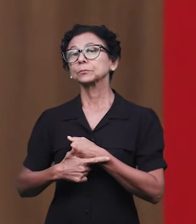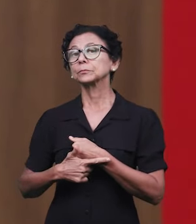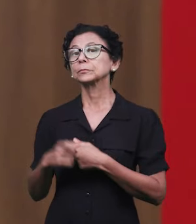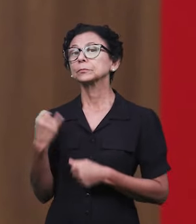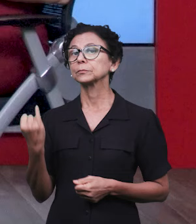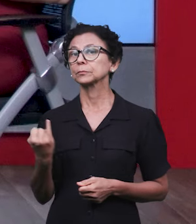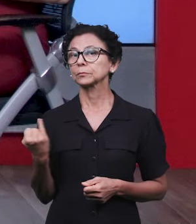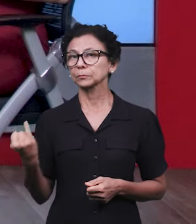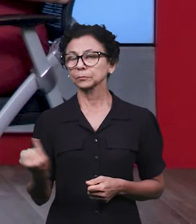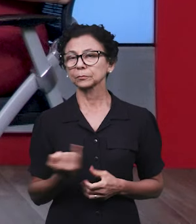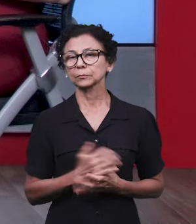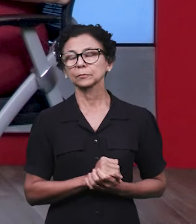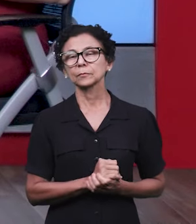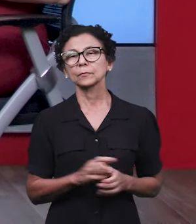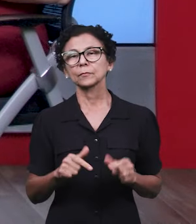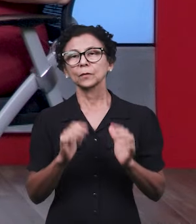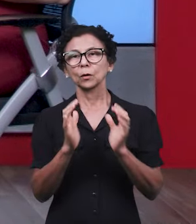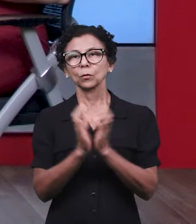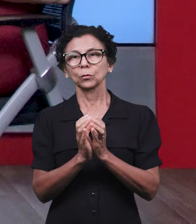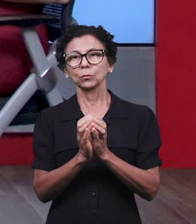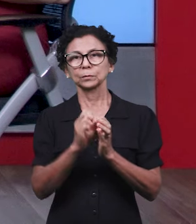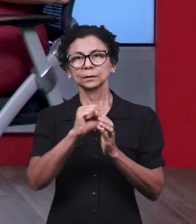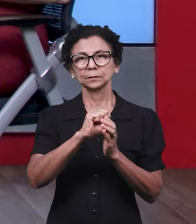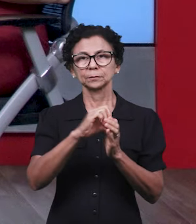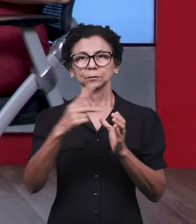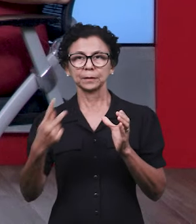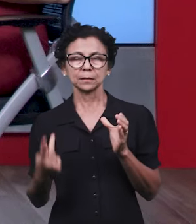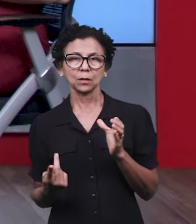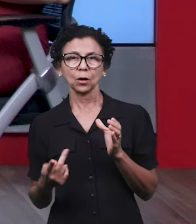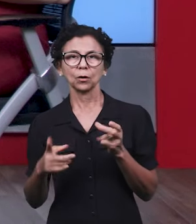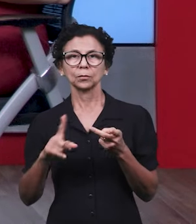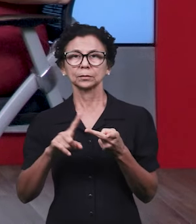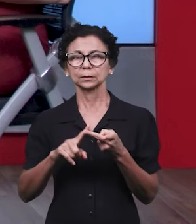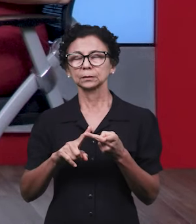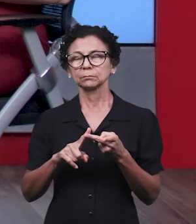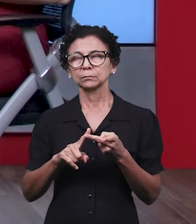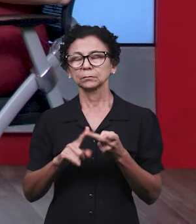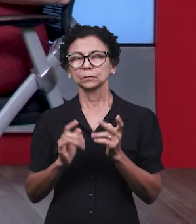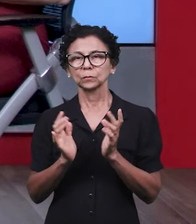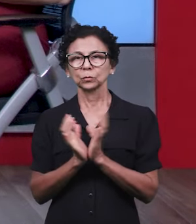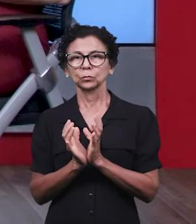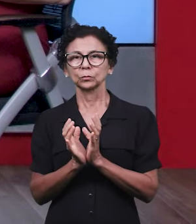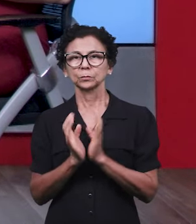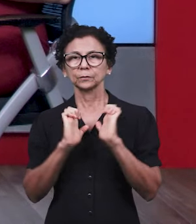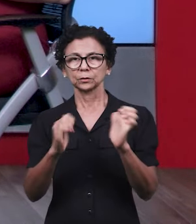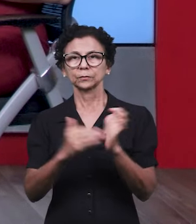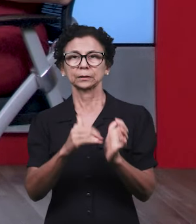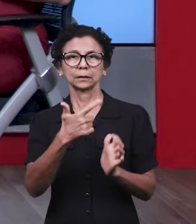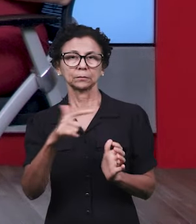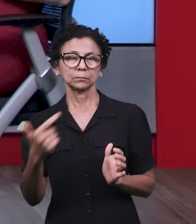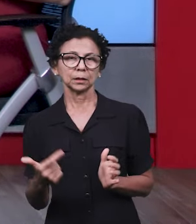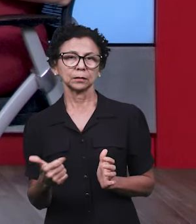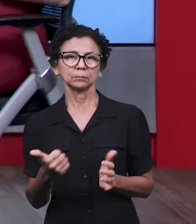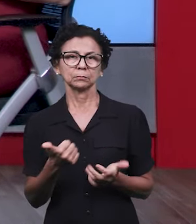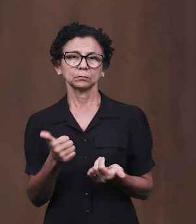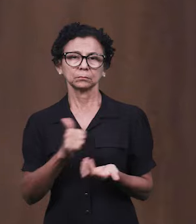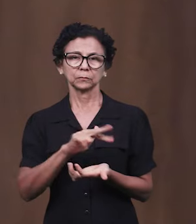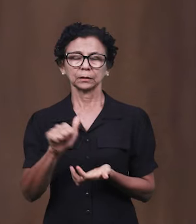Preciosa, o Evangelho Sem Fronteira, nós temos muitos ambientes que os jovens podem ser usados. Doutora, a senhora